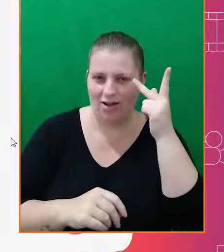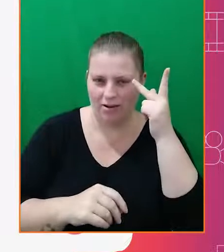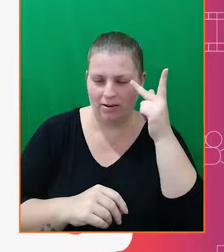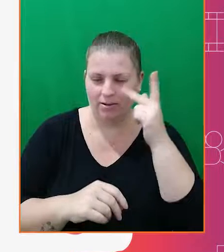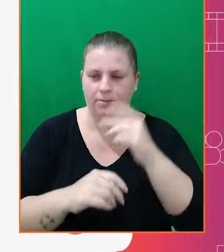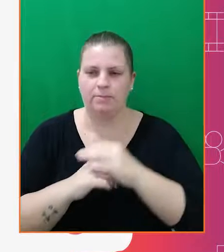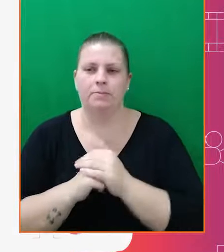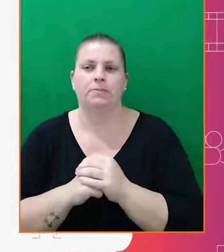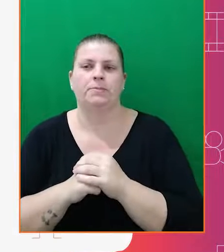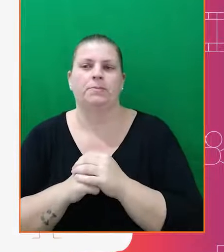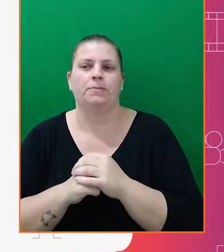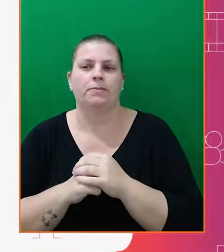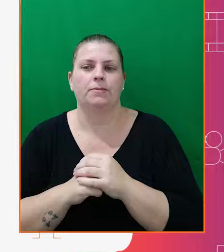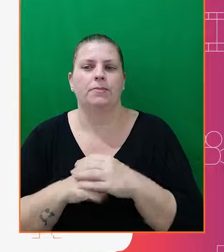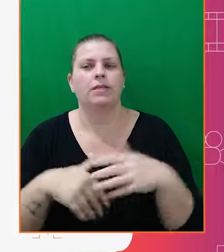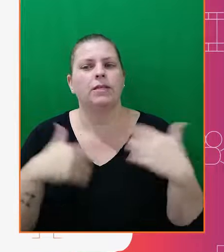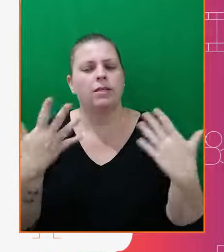história.